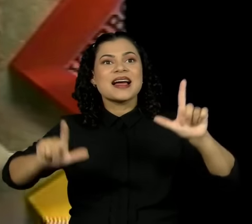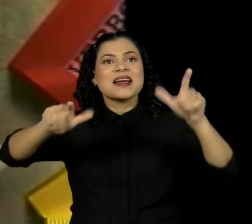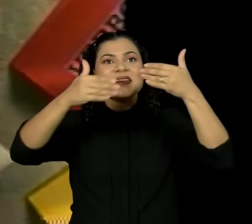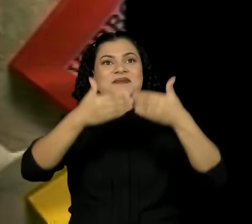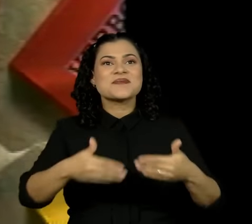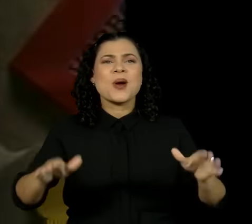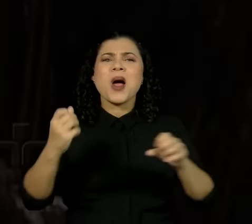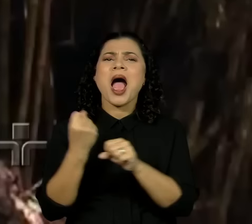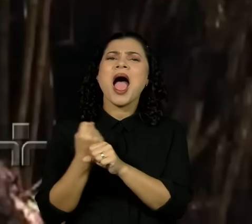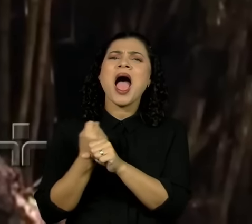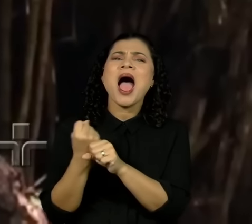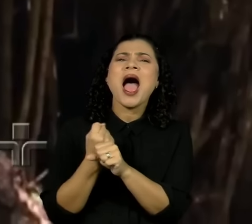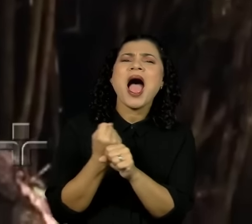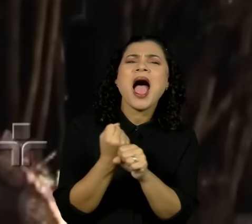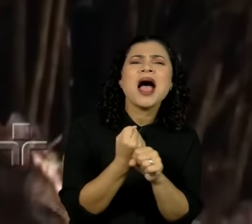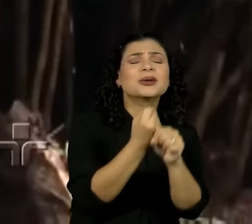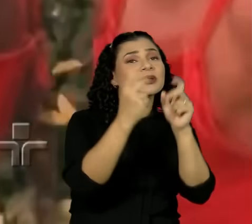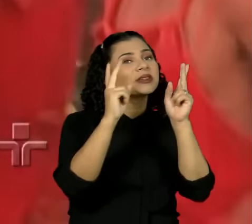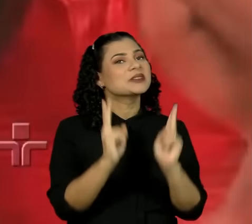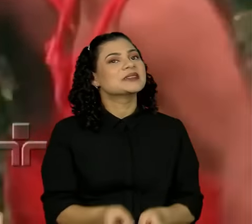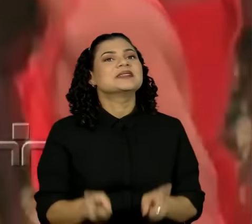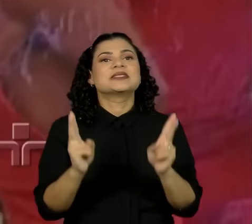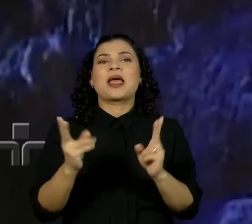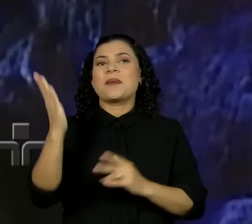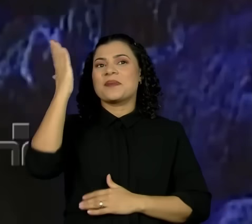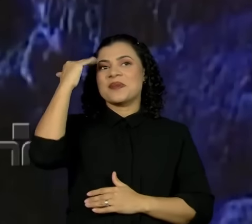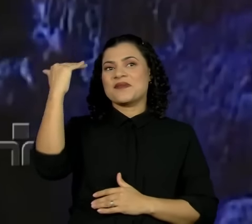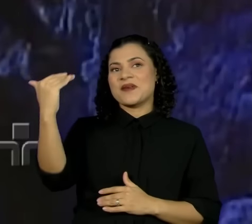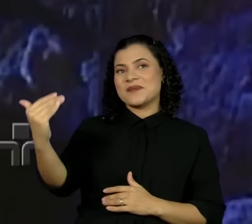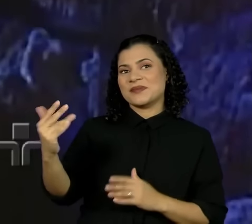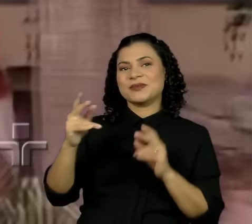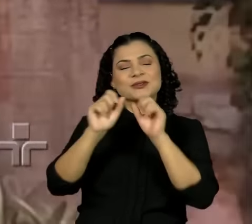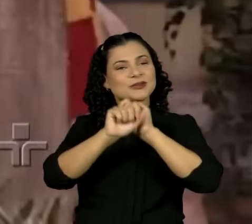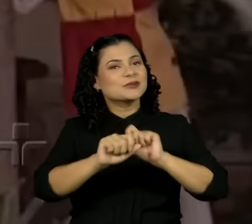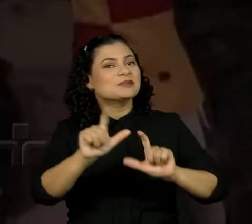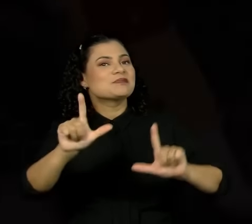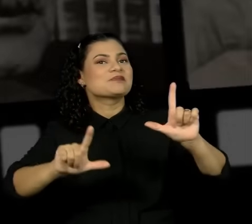durante décadas, sempre com enorme sucesso.